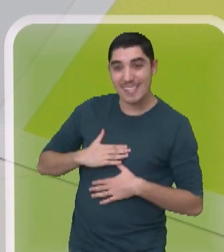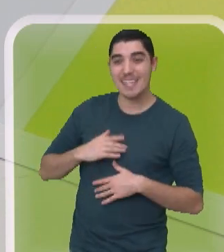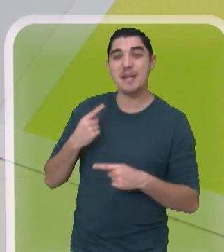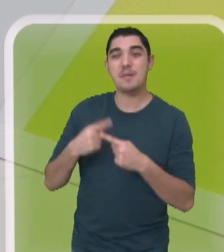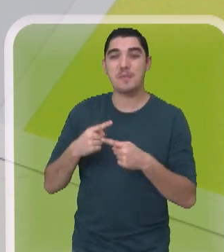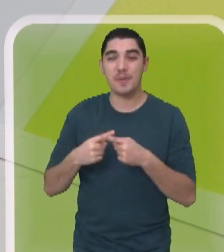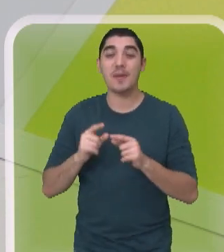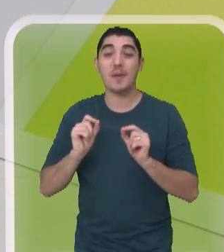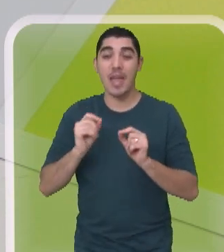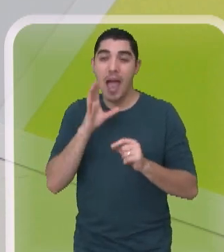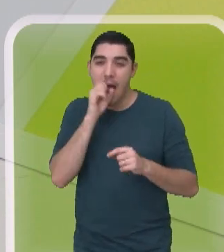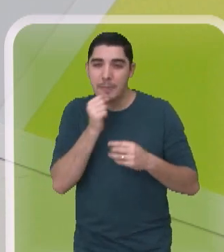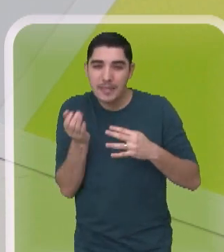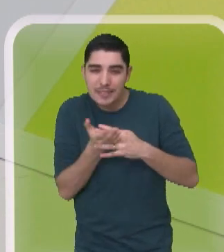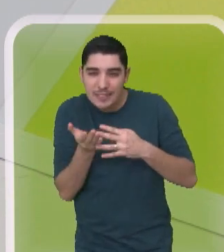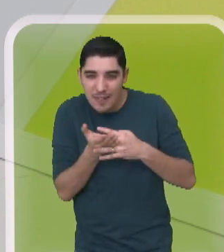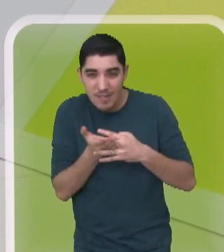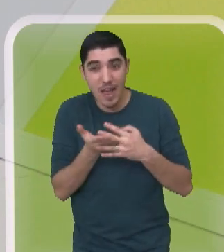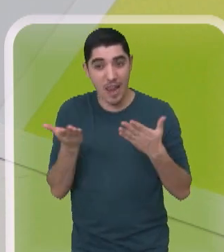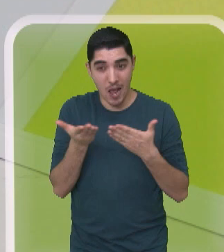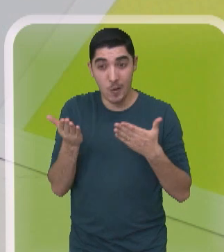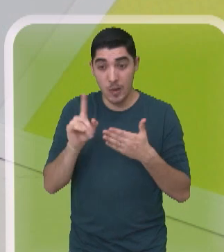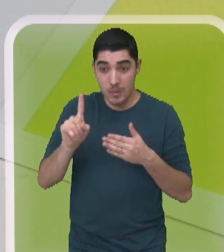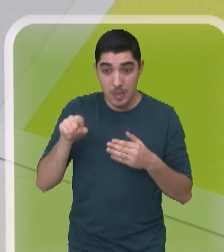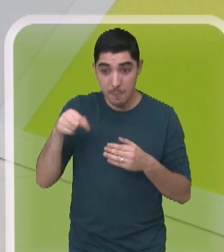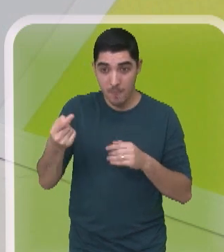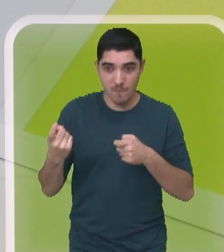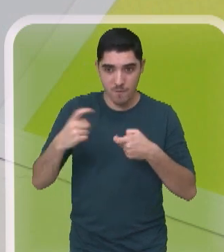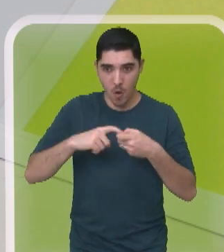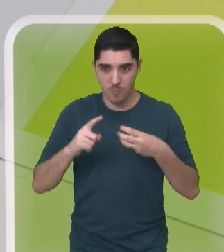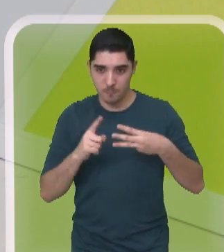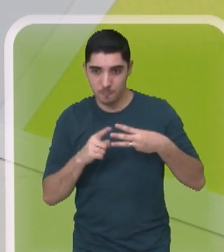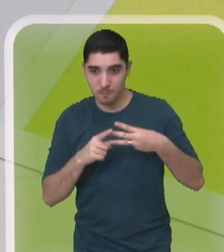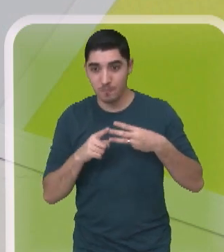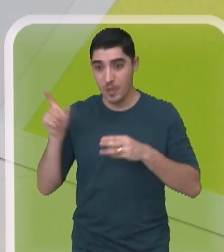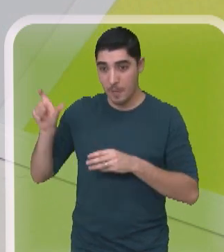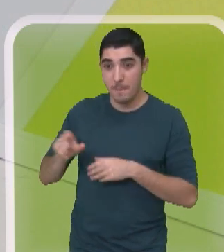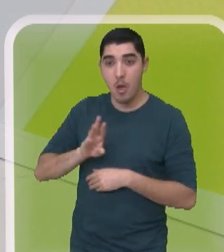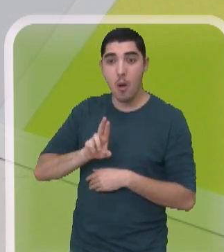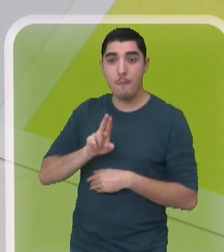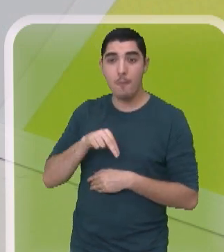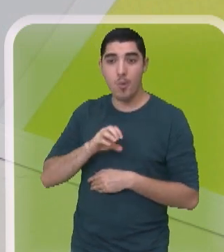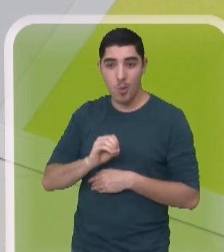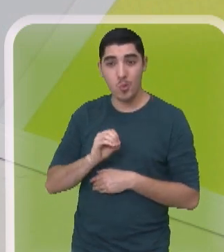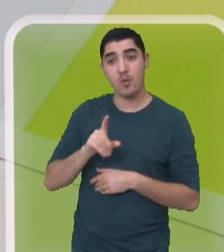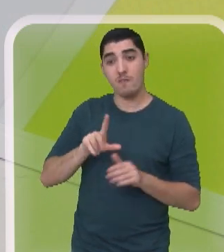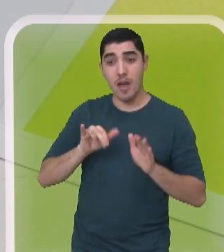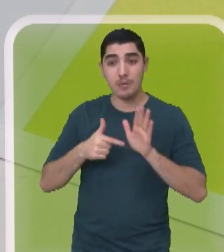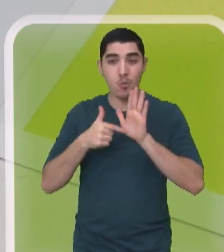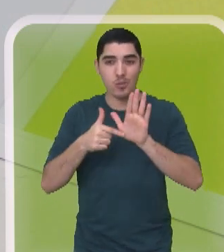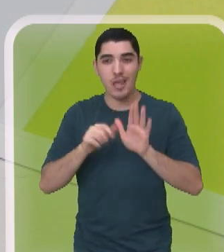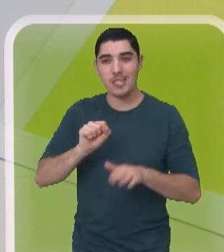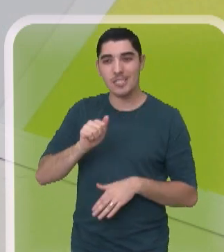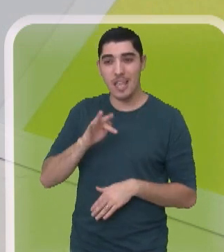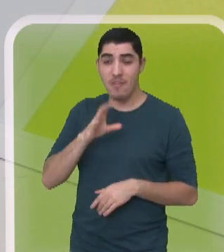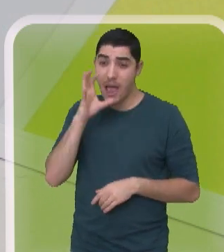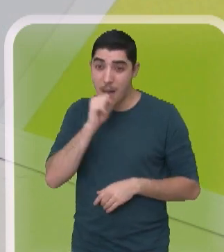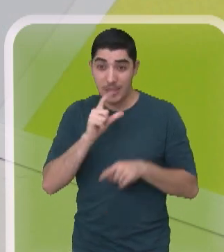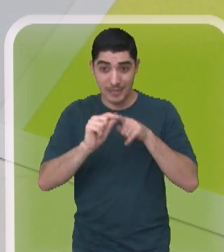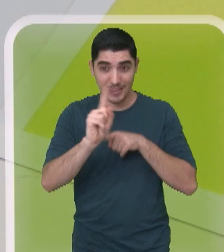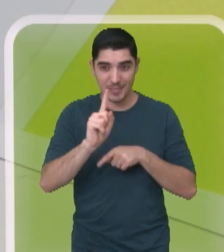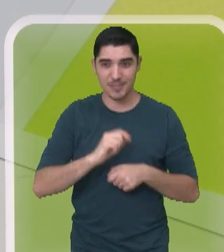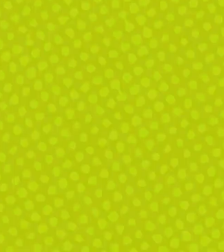instante, a gente vai para um rápido intervalo, daqui a pouco a gente volta, tem mais Bruno Casarini falando sobre a SAF do São José aqui no nosso Hora do Esporte. Rapidinho, sai